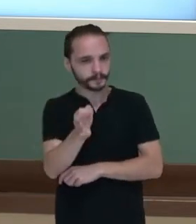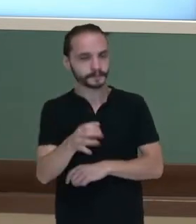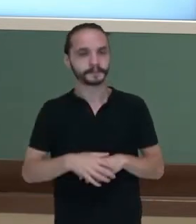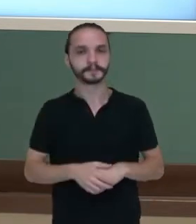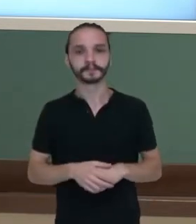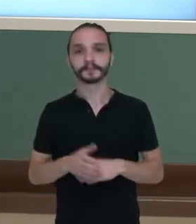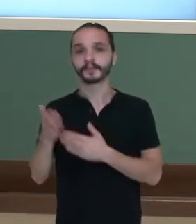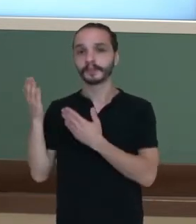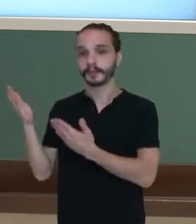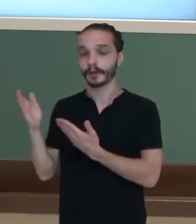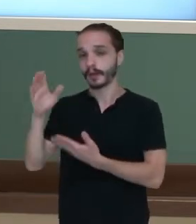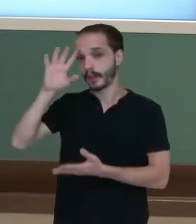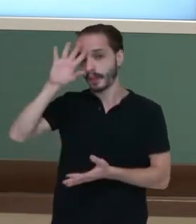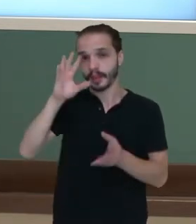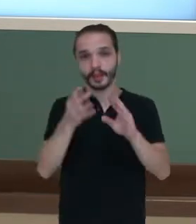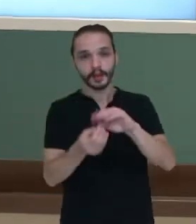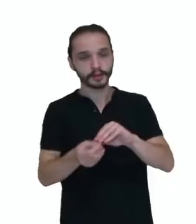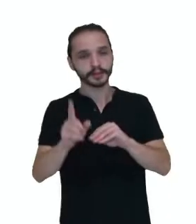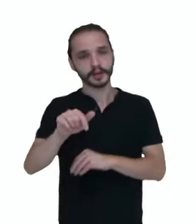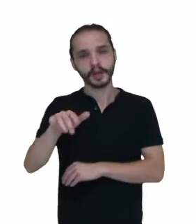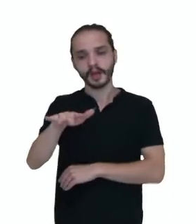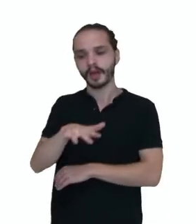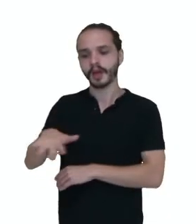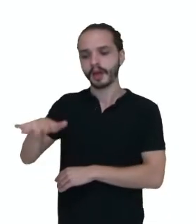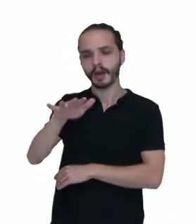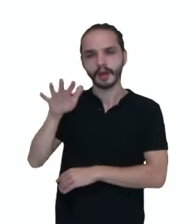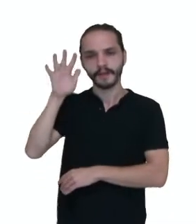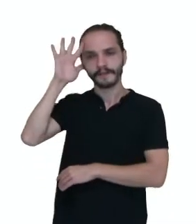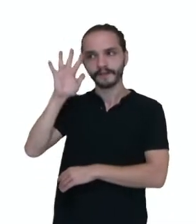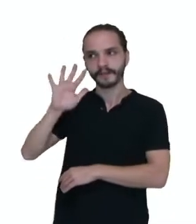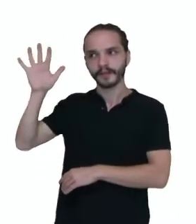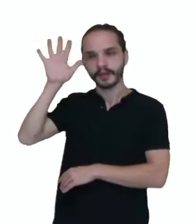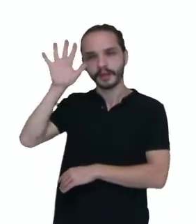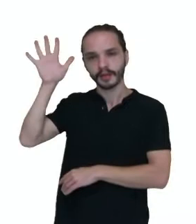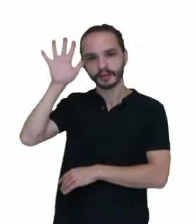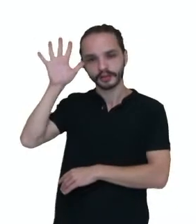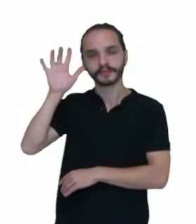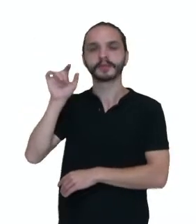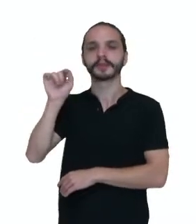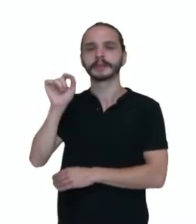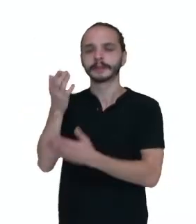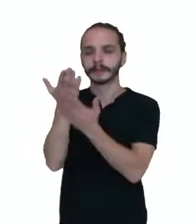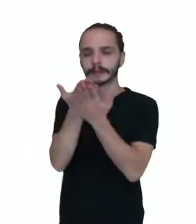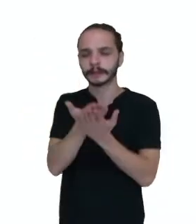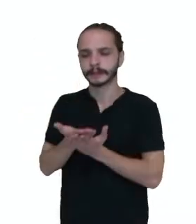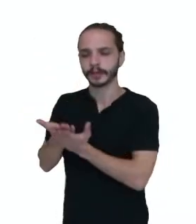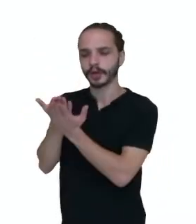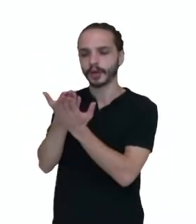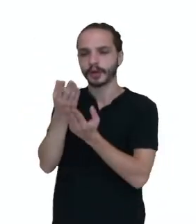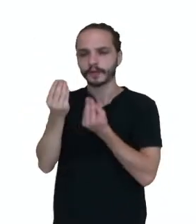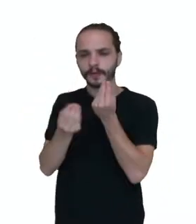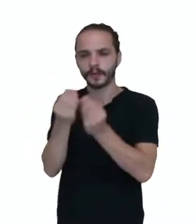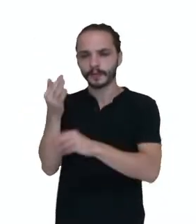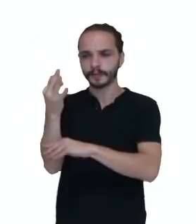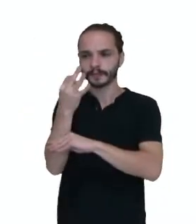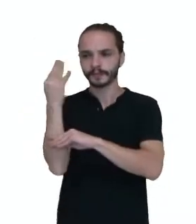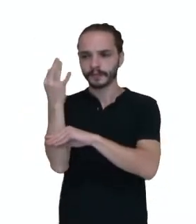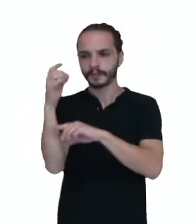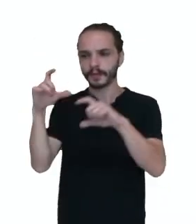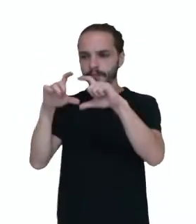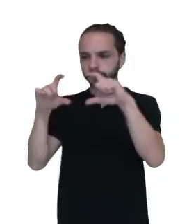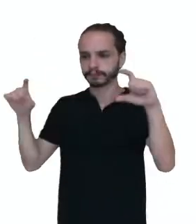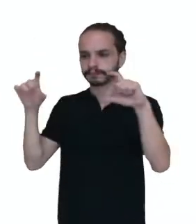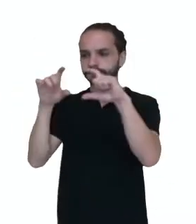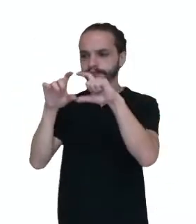é uma área da filosofia que visa estudar a estrutura formal dos enunciados. Olha que